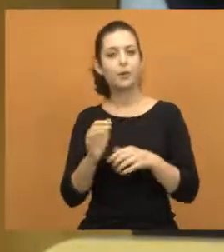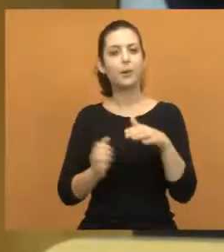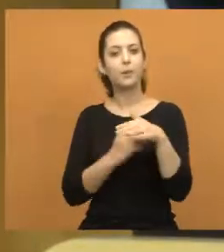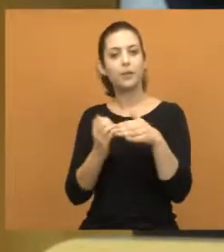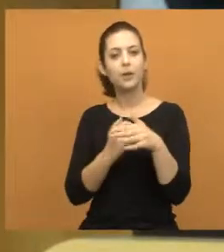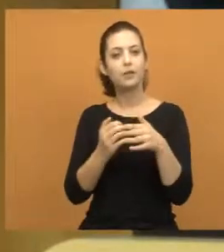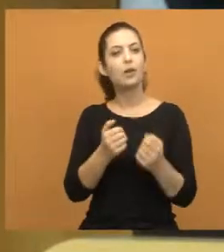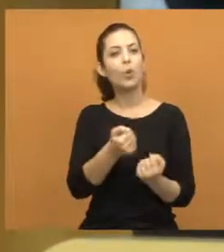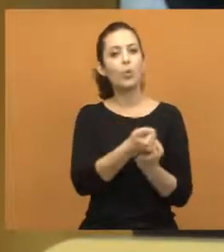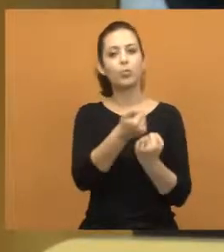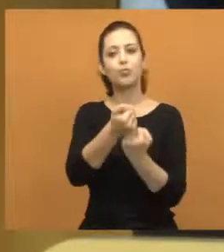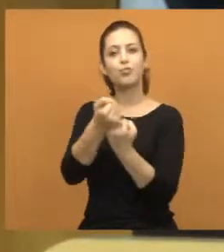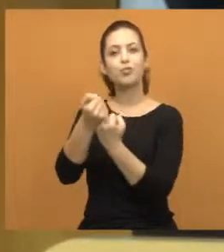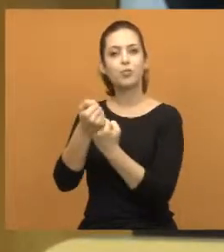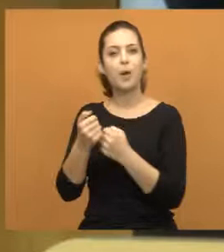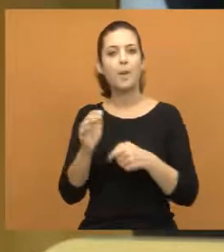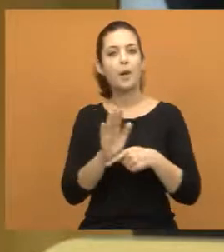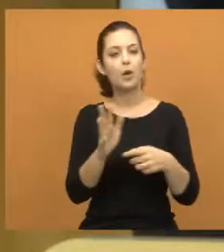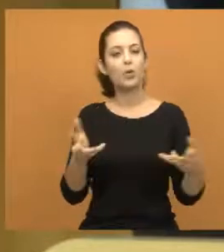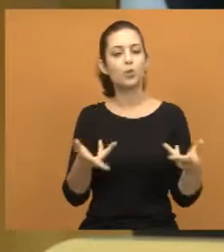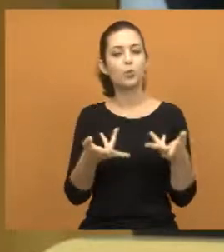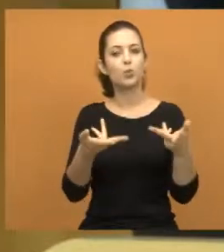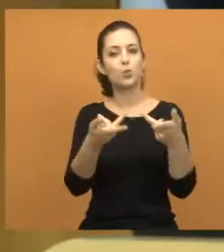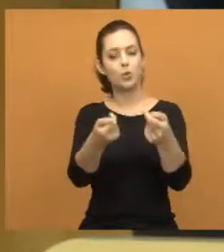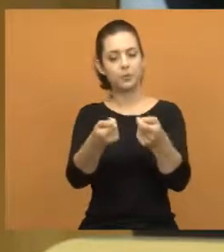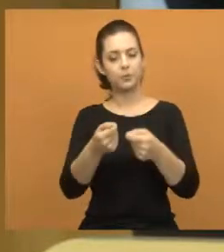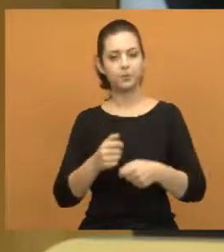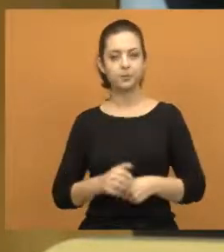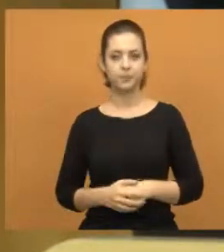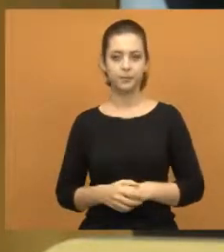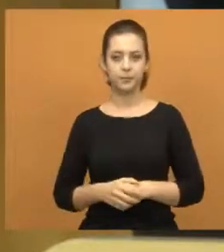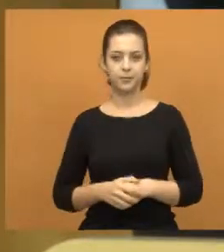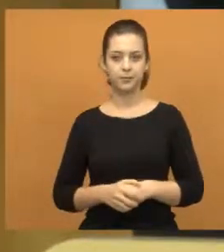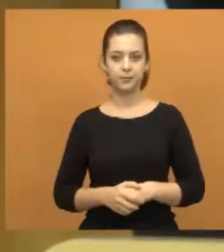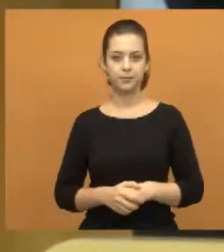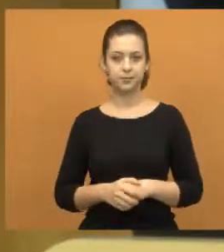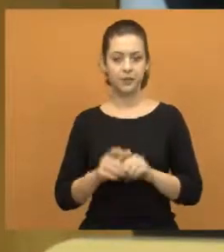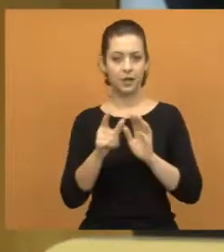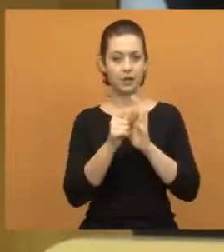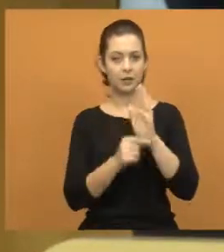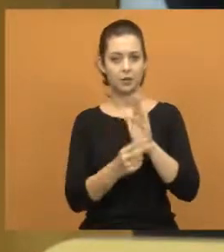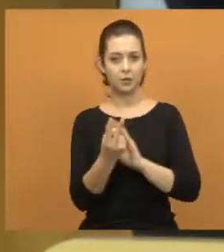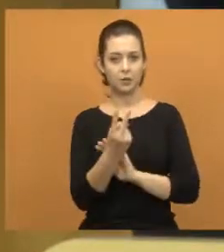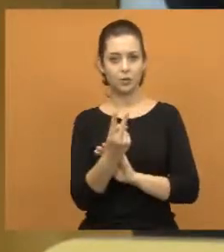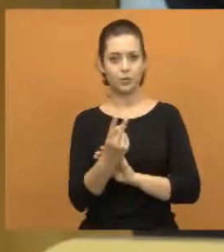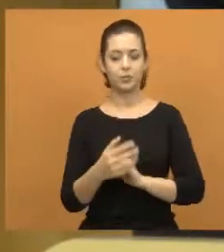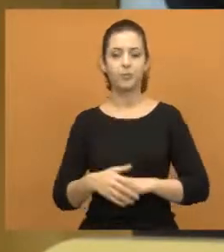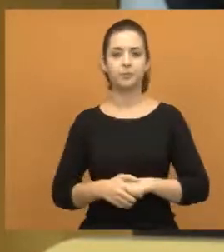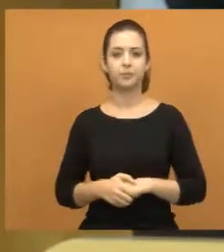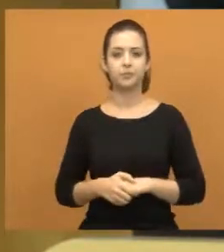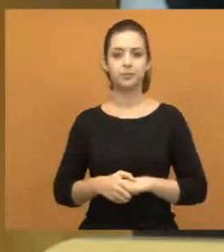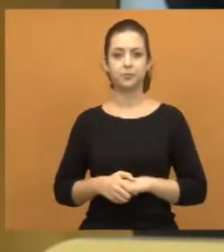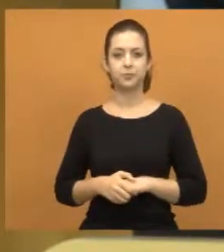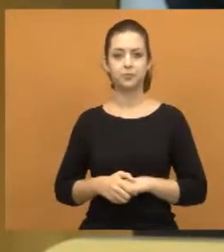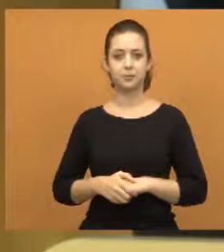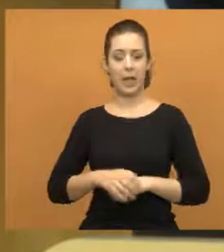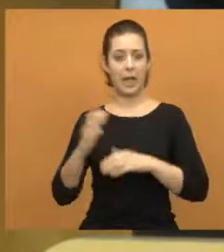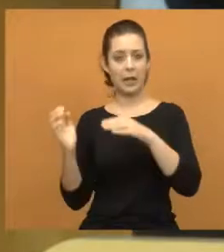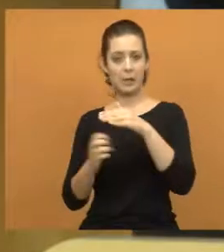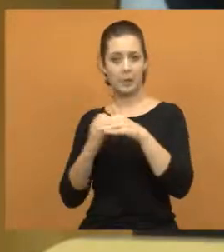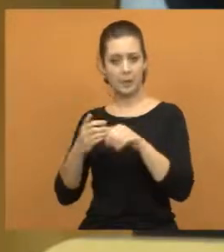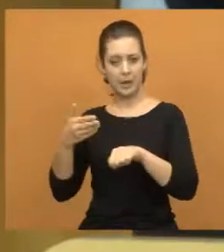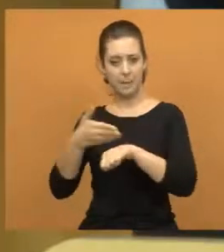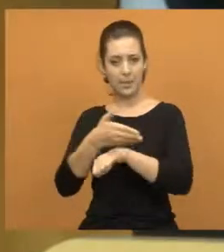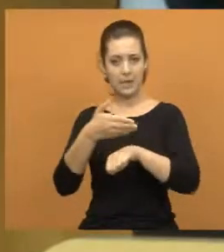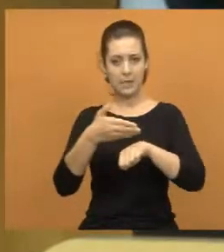as melhorias e qualidade do esporte e lazer do município. Artigo 2º. A participação das pessoas jurídicas no